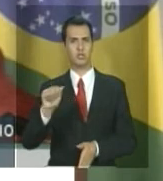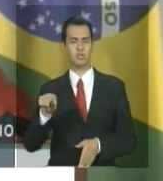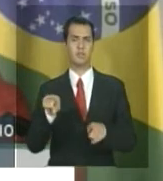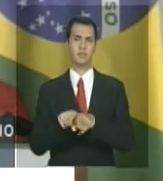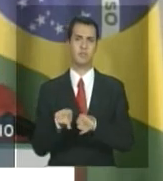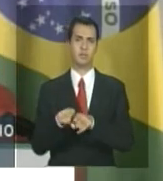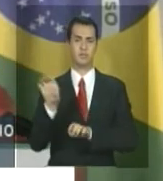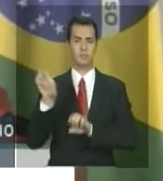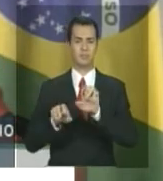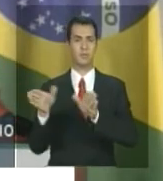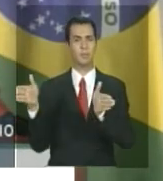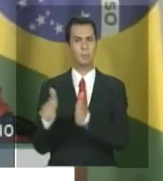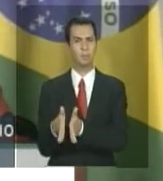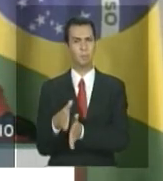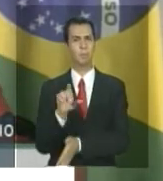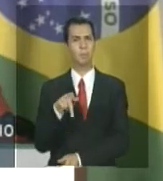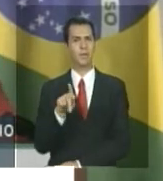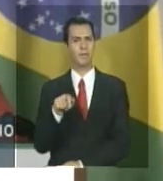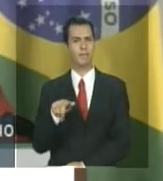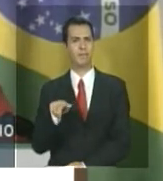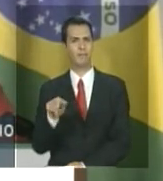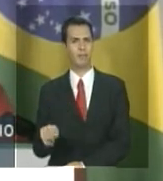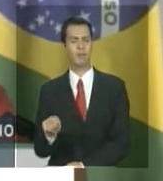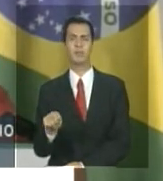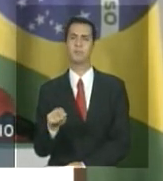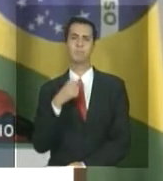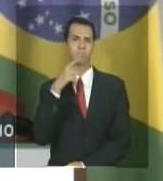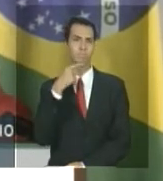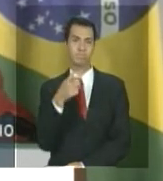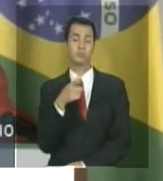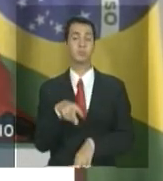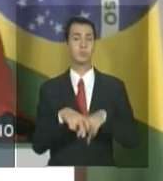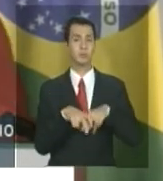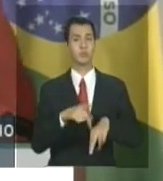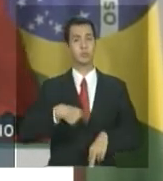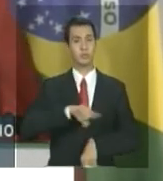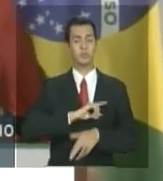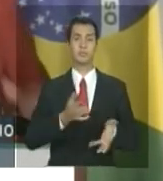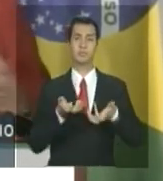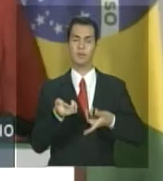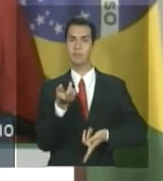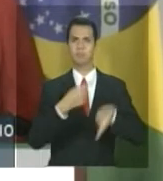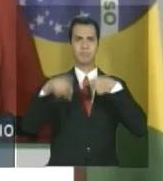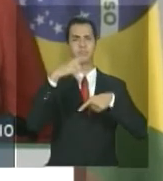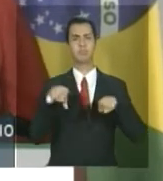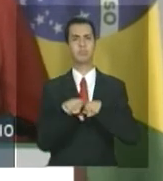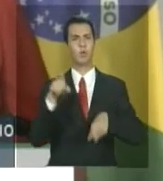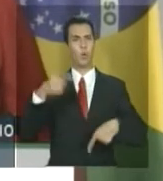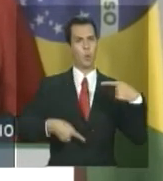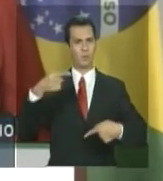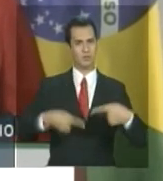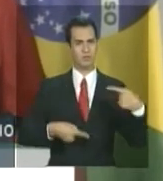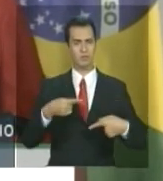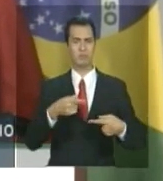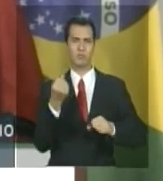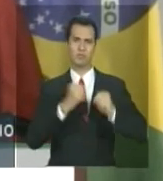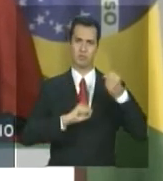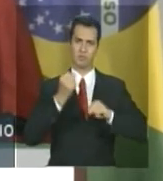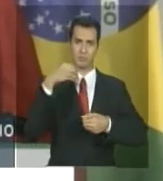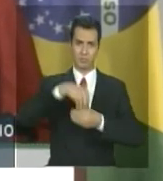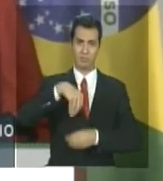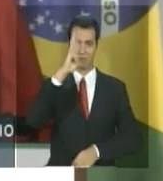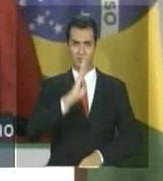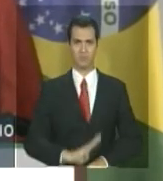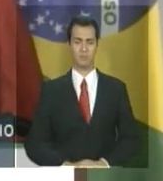nós pretendemos, com isso, dar um salto também de competitividade na estrutura produtiva do Brasil.